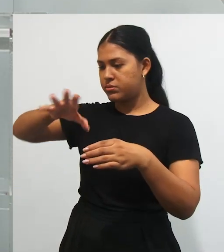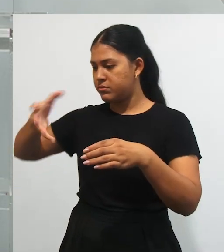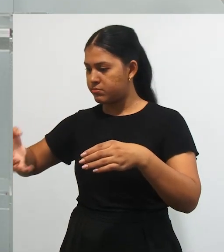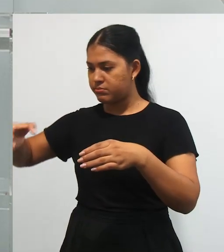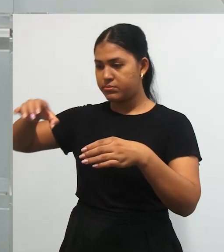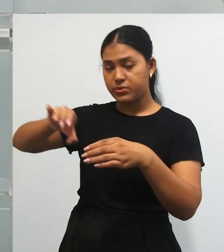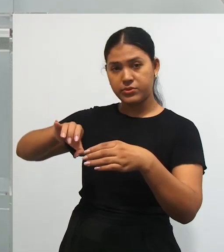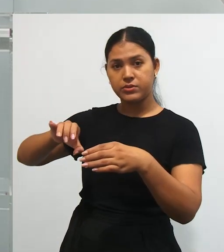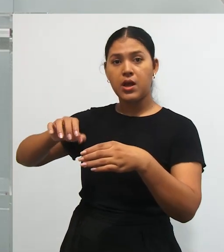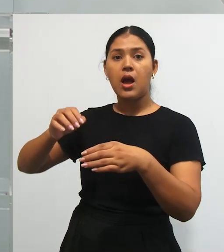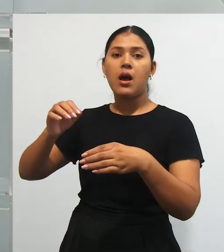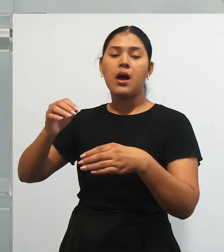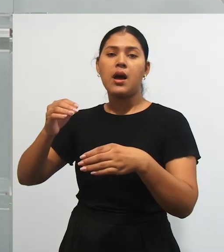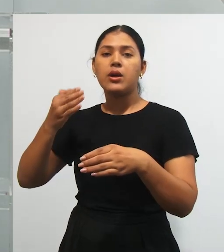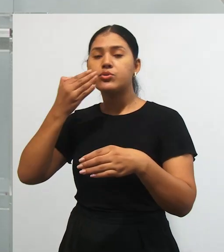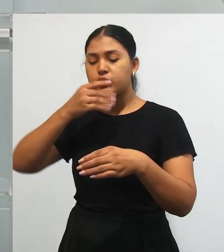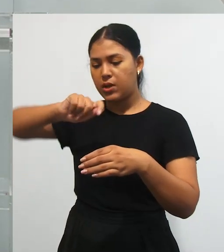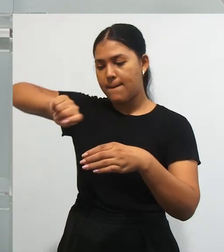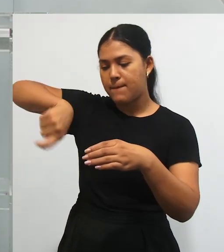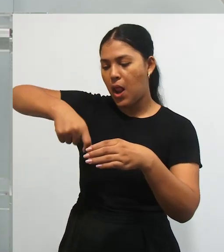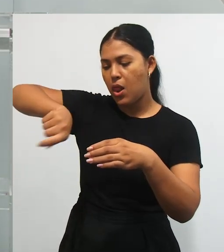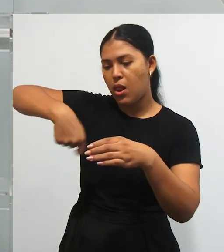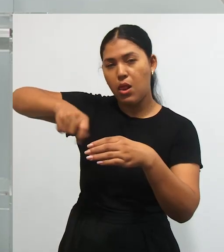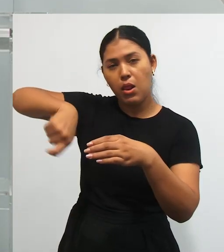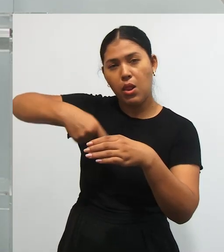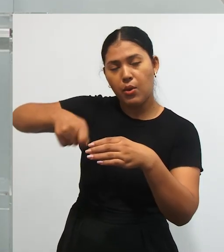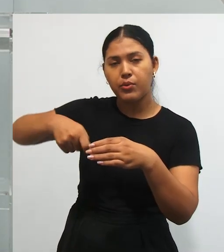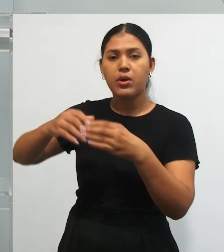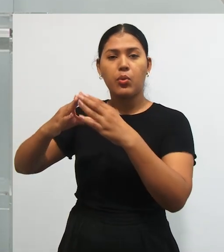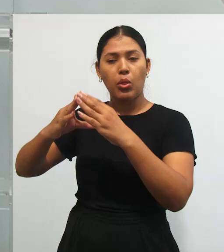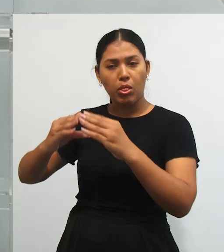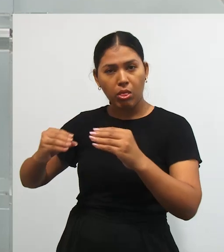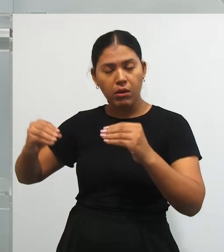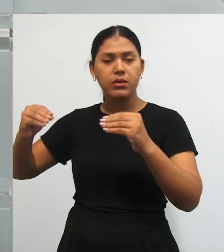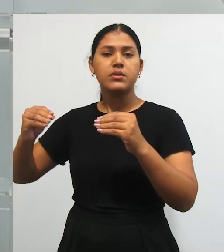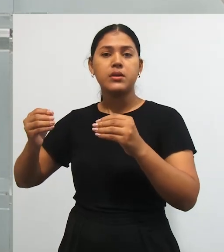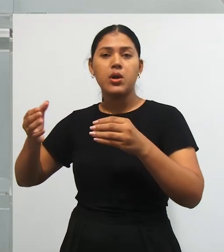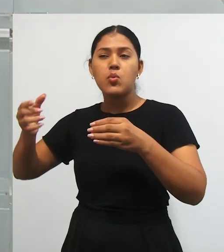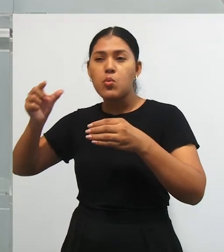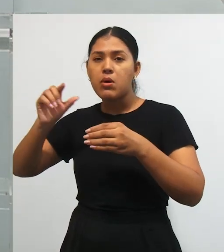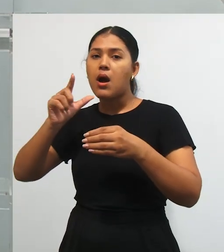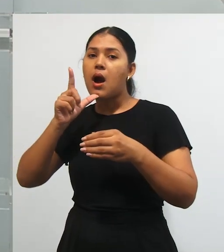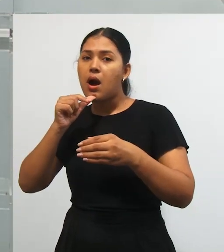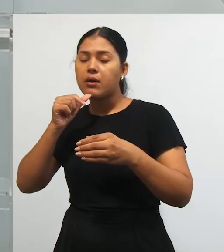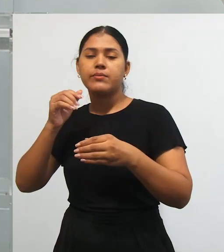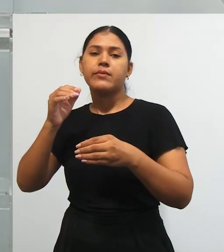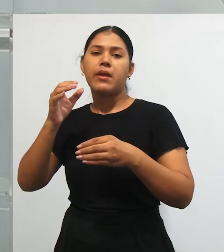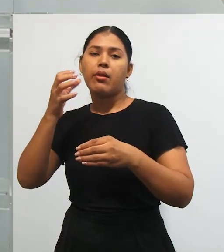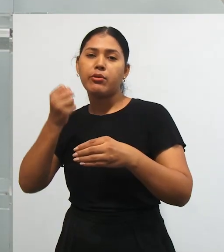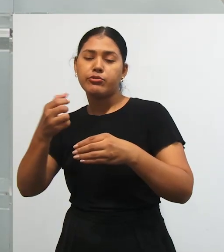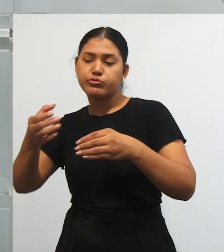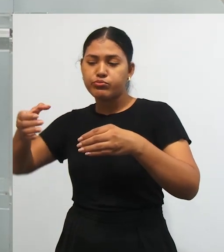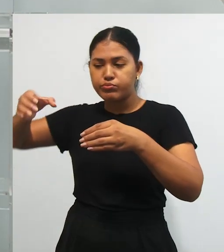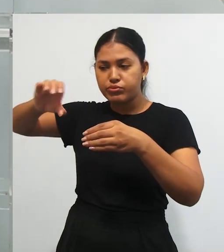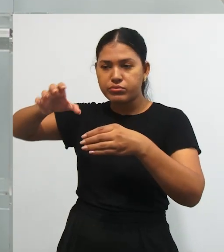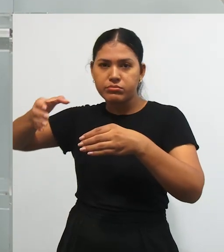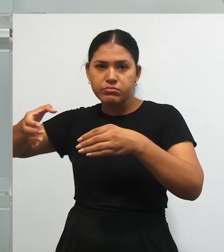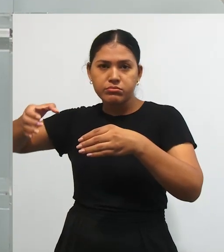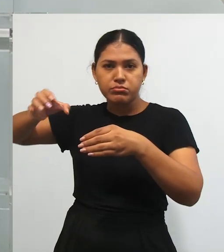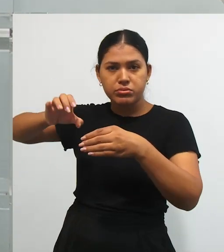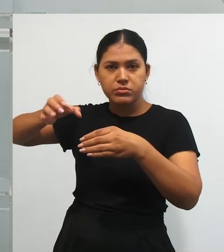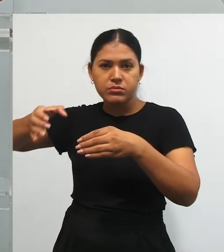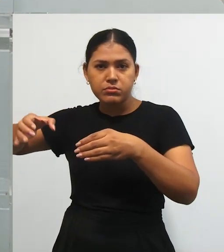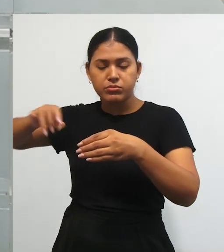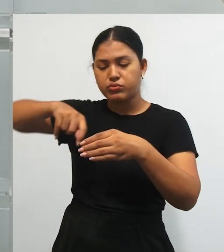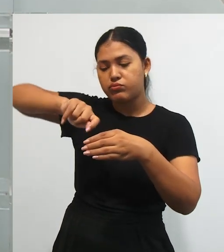bata o açúcar com os ovos até derreter, acrescente aos poucos o leite, moderadamente, até obter